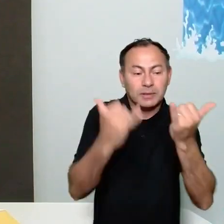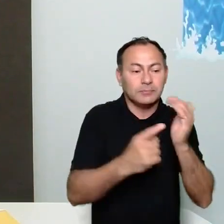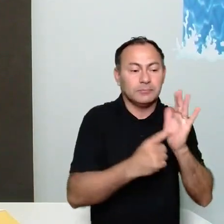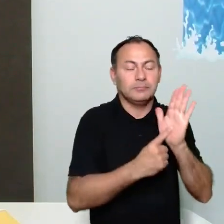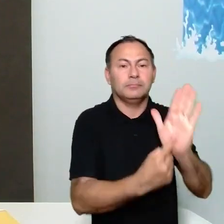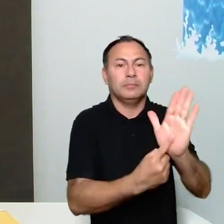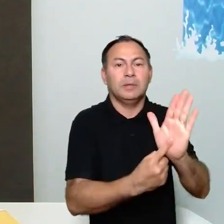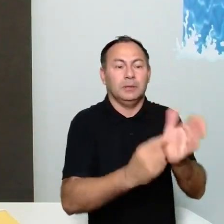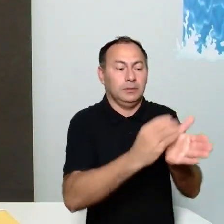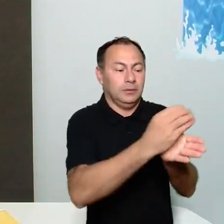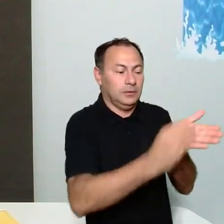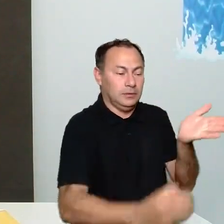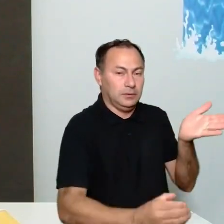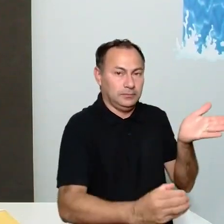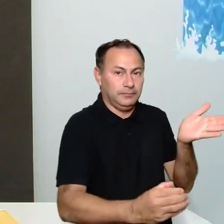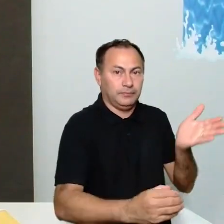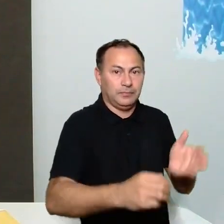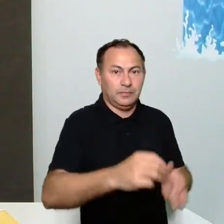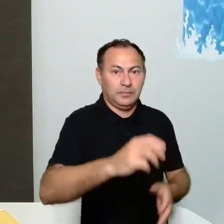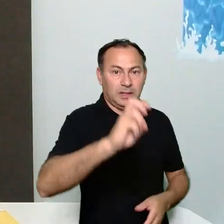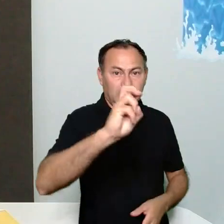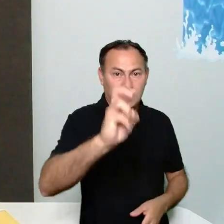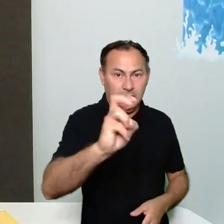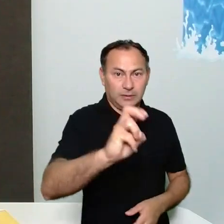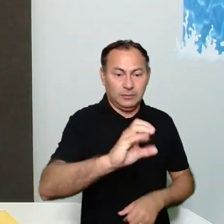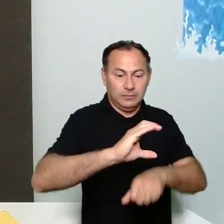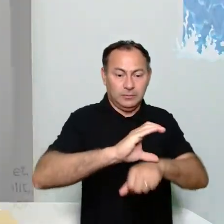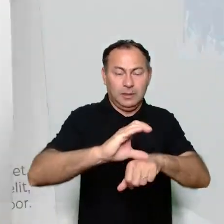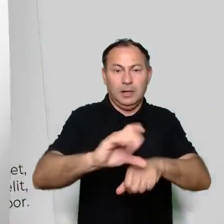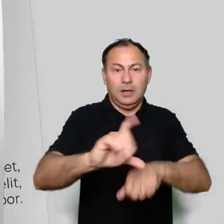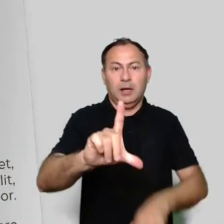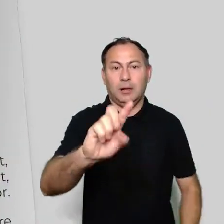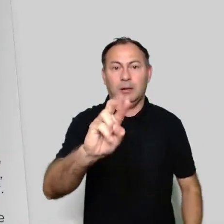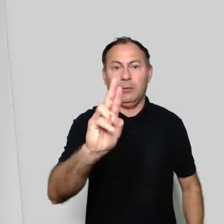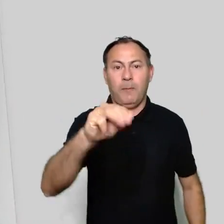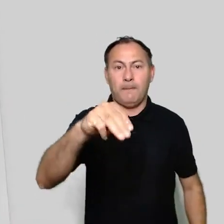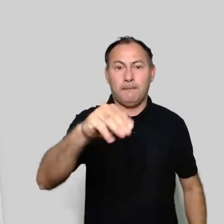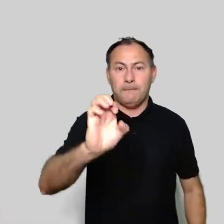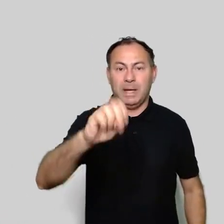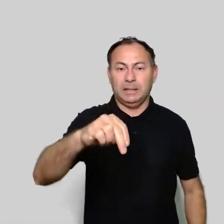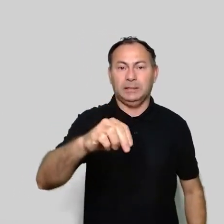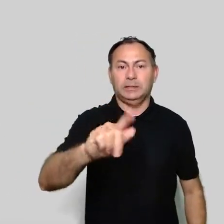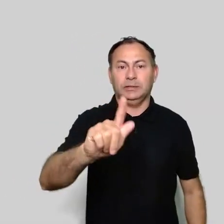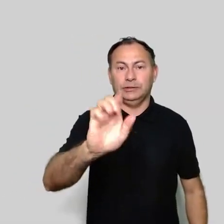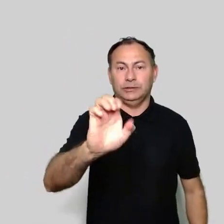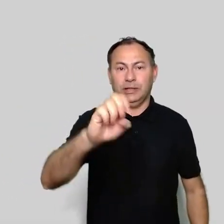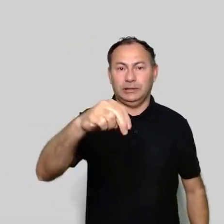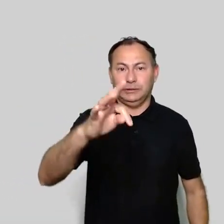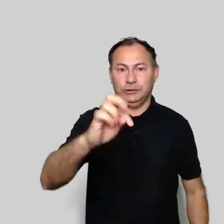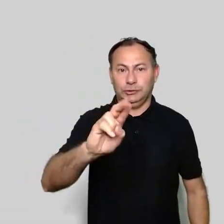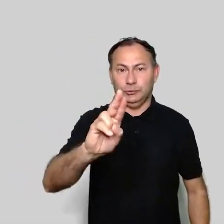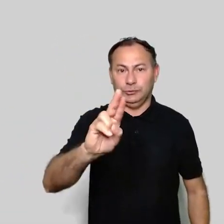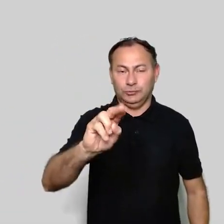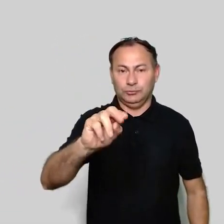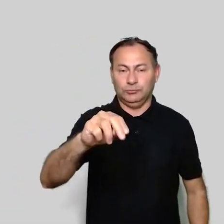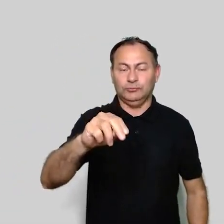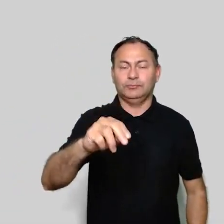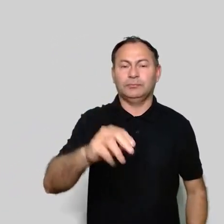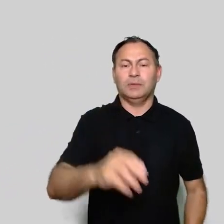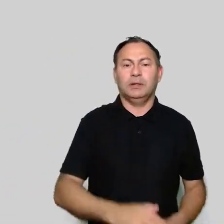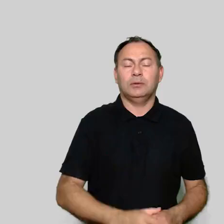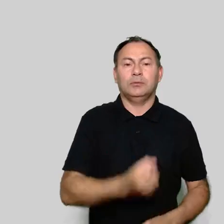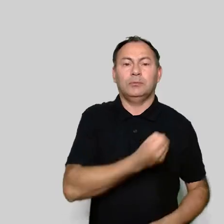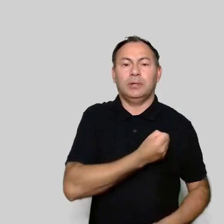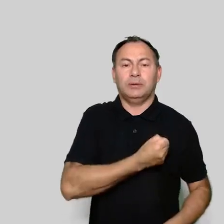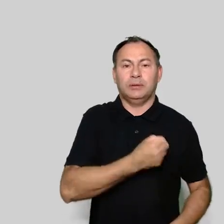apresentados a partir do capítulo 5º da Constituição Lumen Gentium, números 39 a